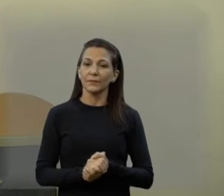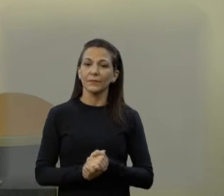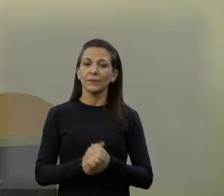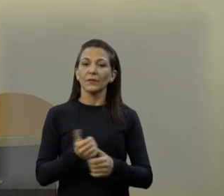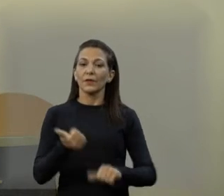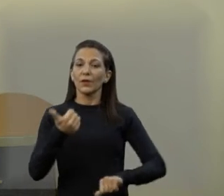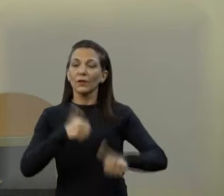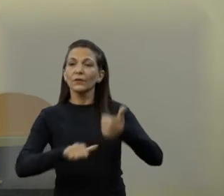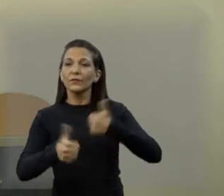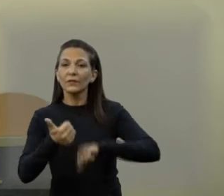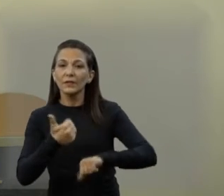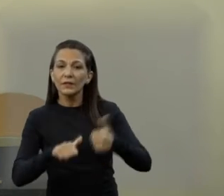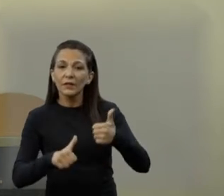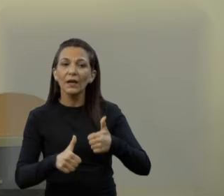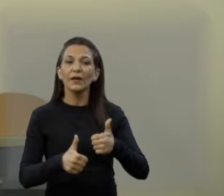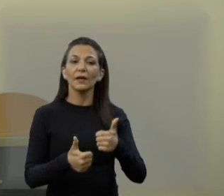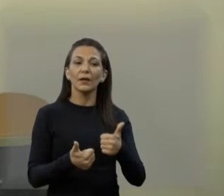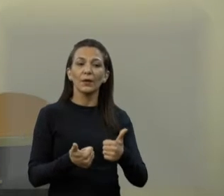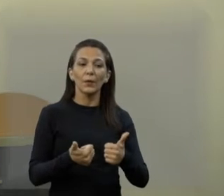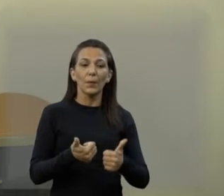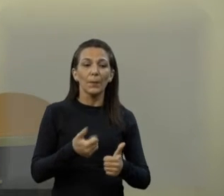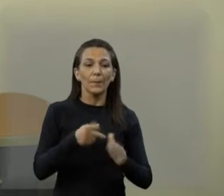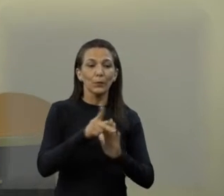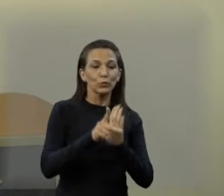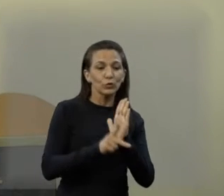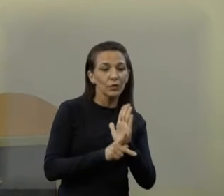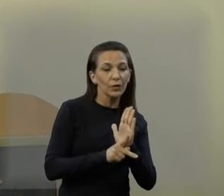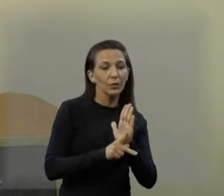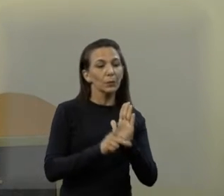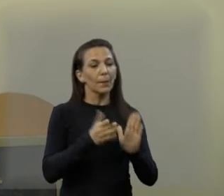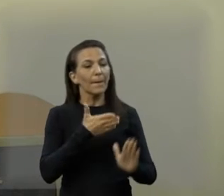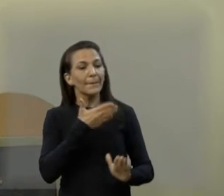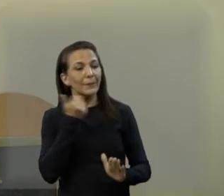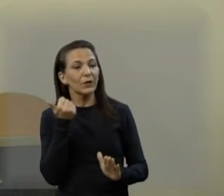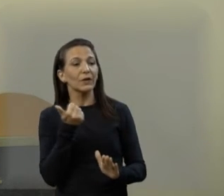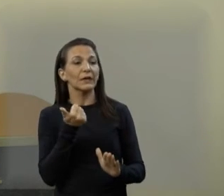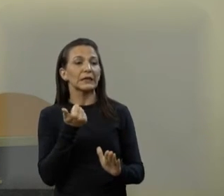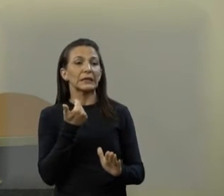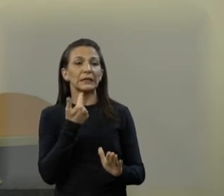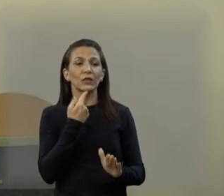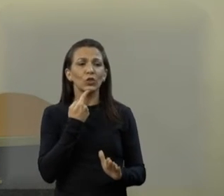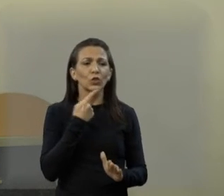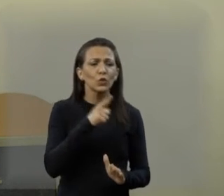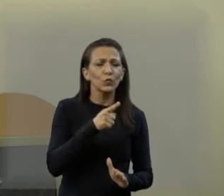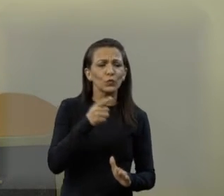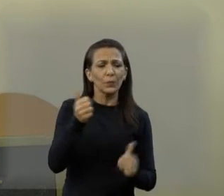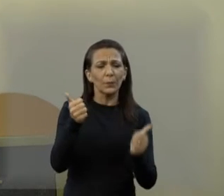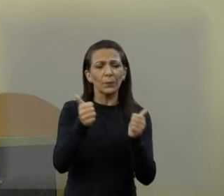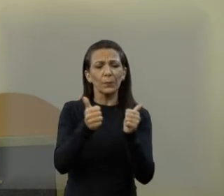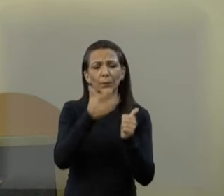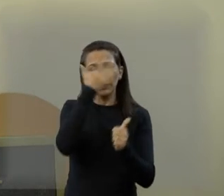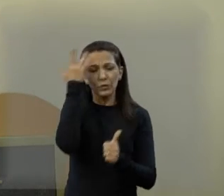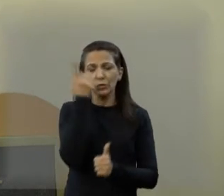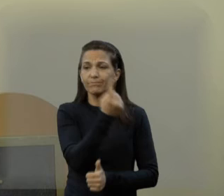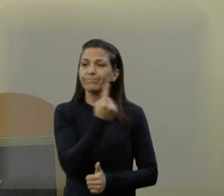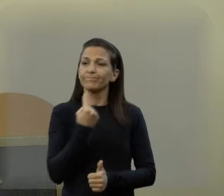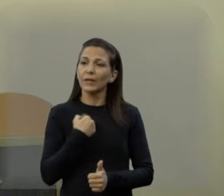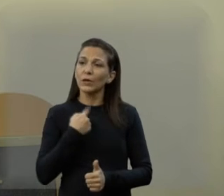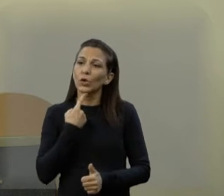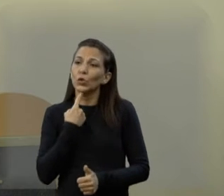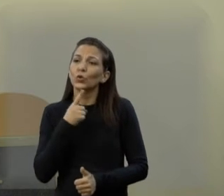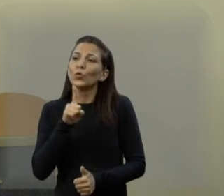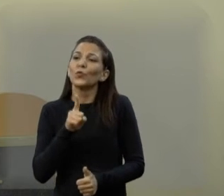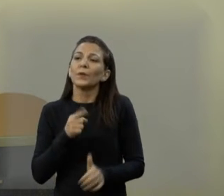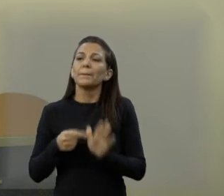pedir audiência vamos melhorar o projeto não fiz questionamento colocar aqui mas eu fiz um